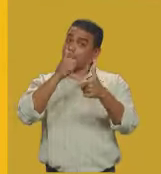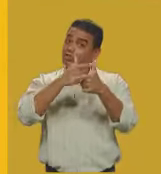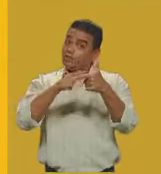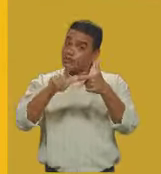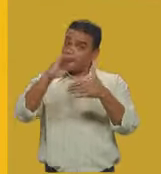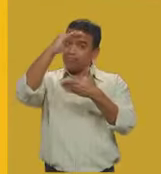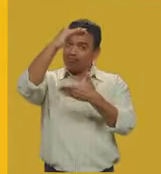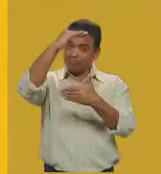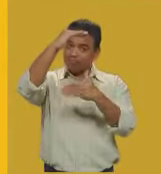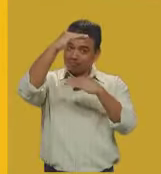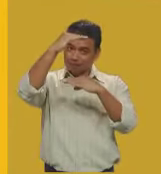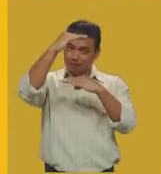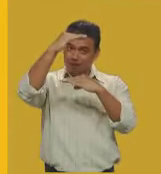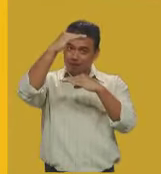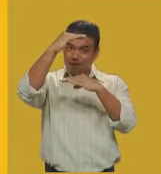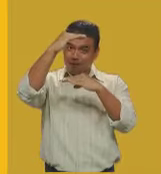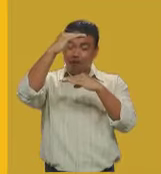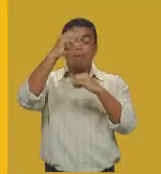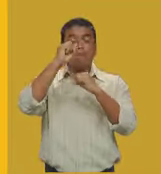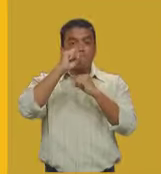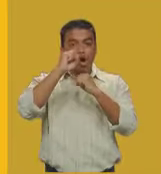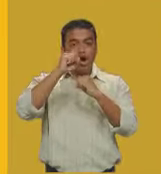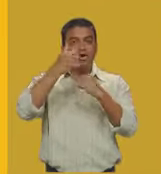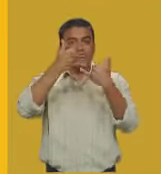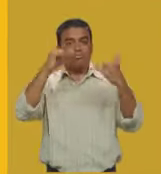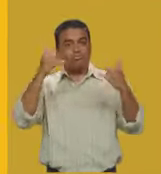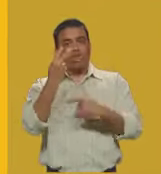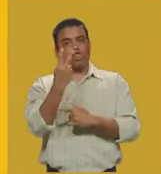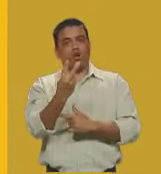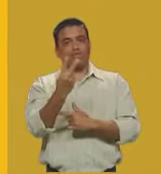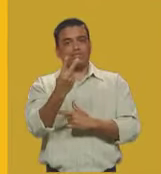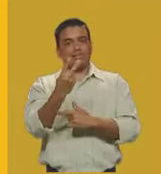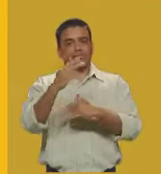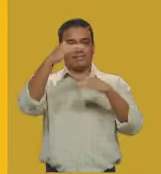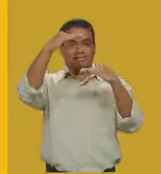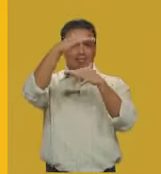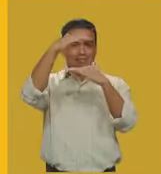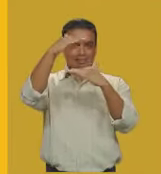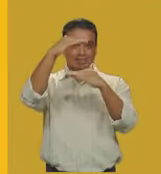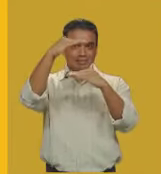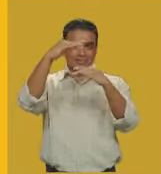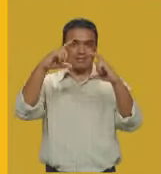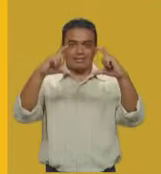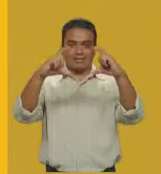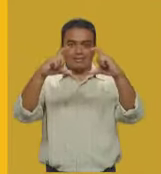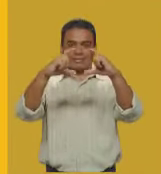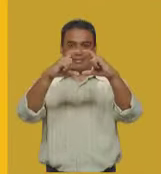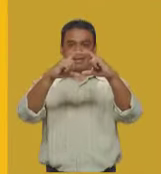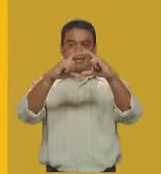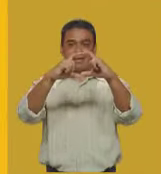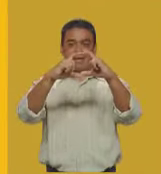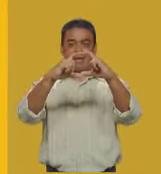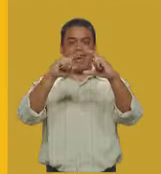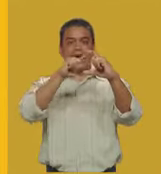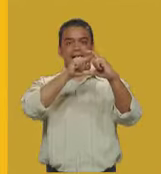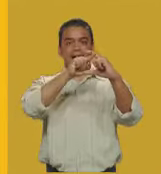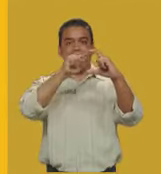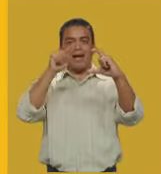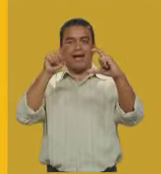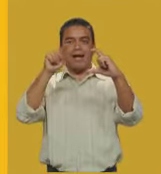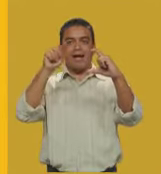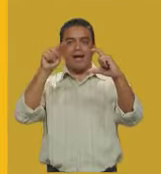caminho para a corrente poder circular pelo meu circuito. Vejam aqui, ó, eu tenho a corrente saindo, ela chega nesse